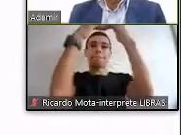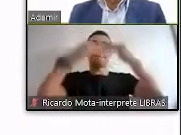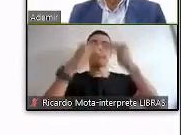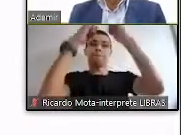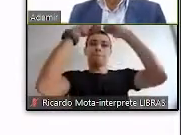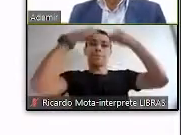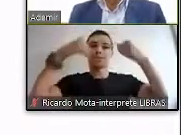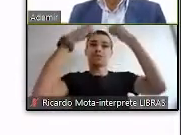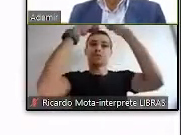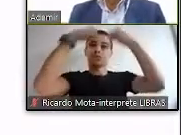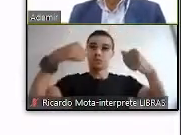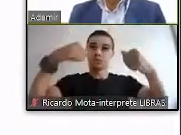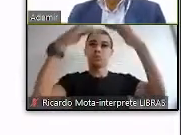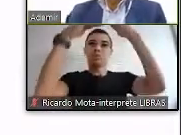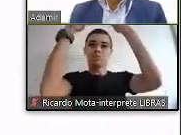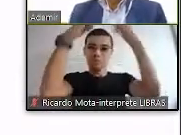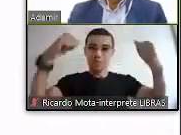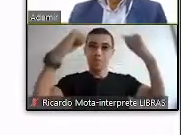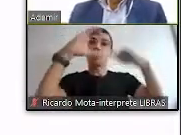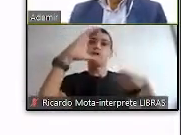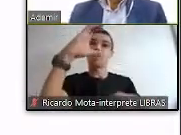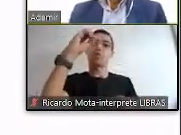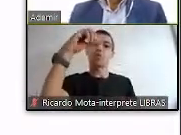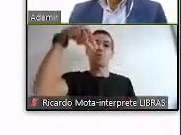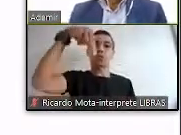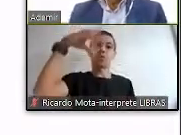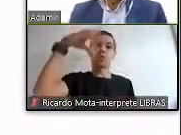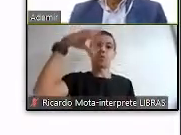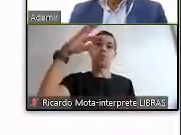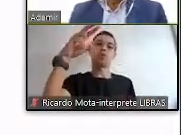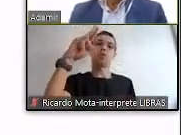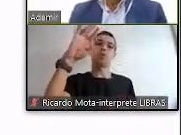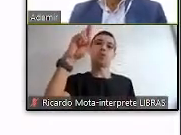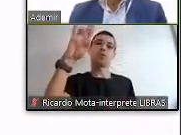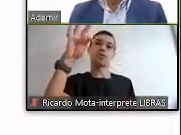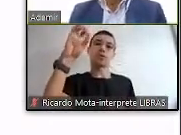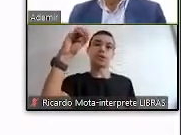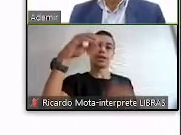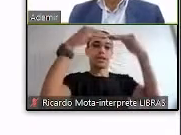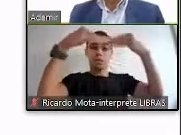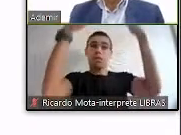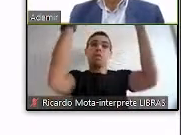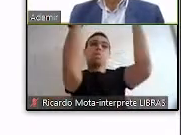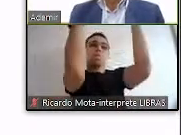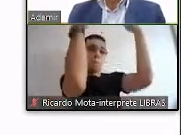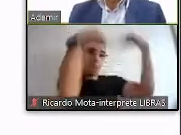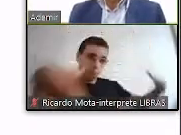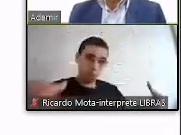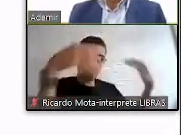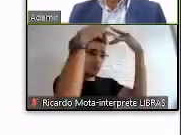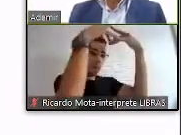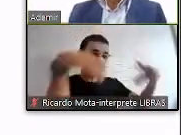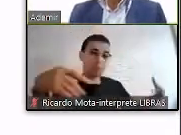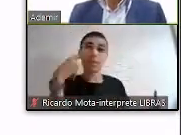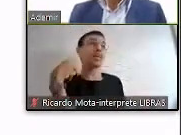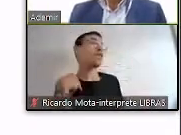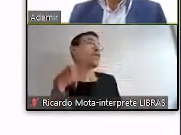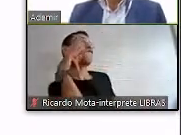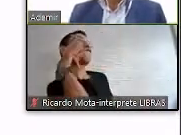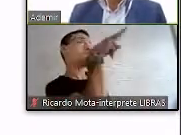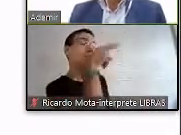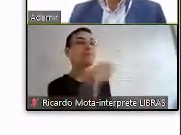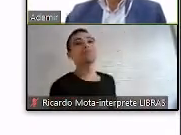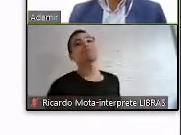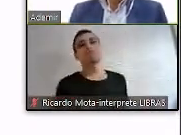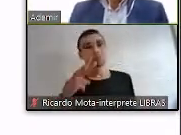laje onde estava sendo concretado, e veio a desabar o prédio. Eu estava bem próximo, infelizmente. Eu presenciei um exemplo